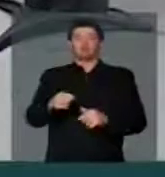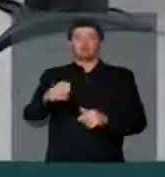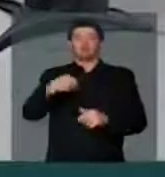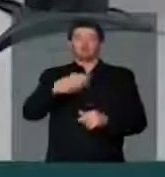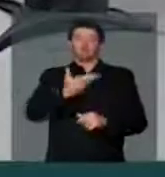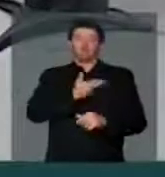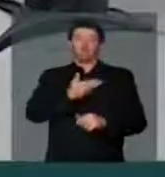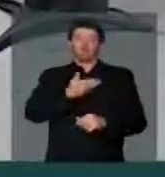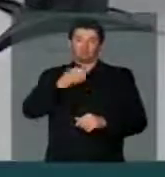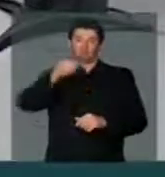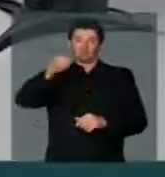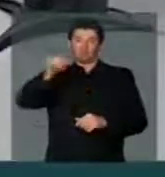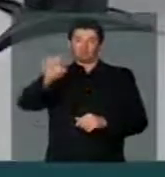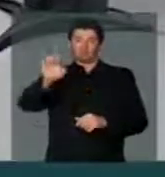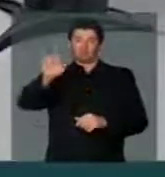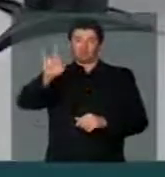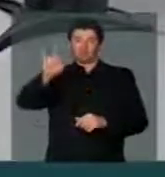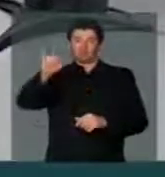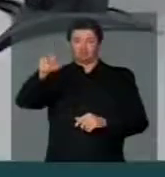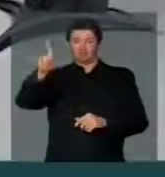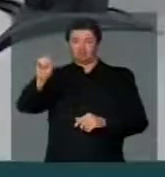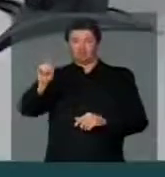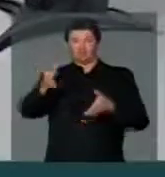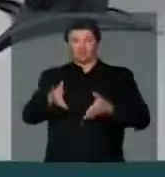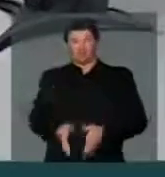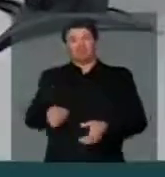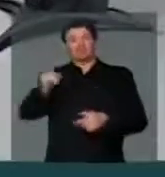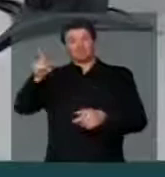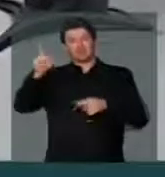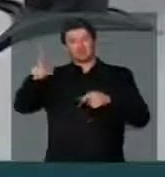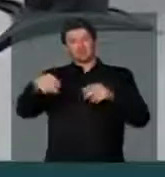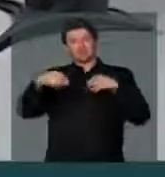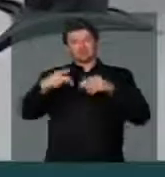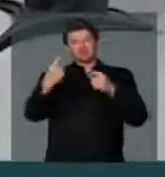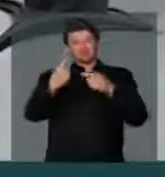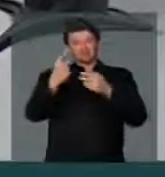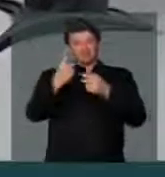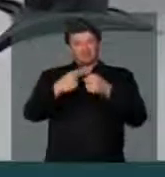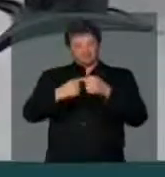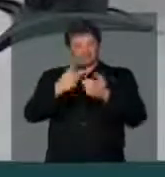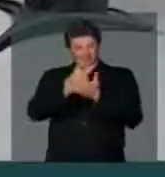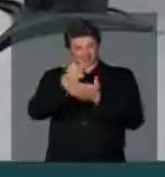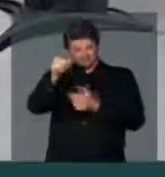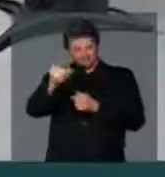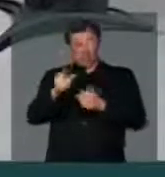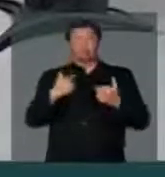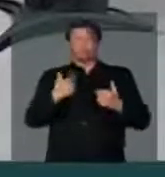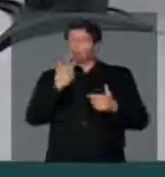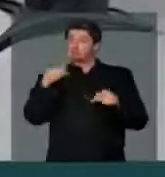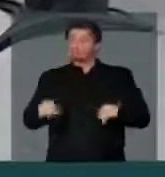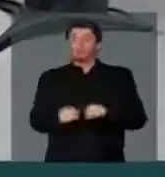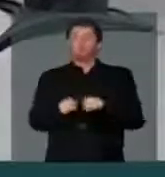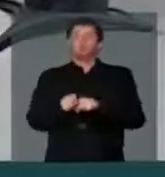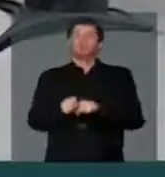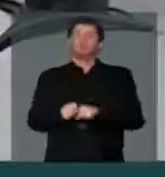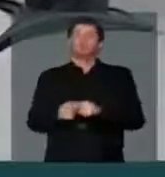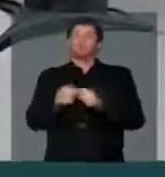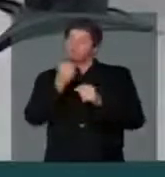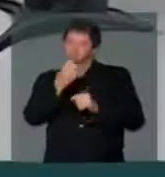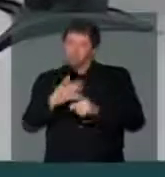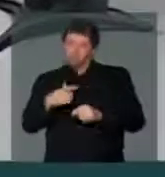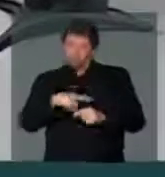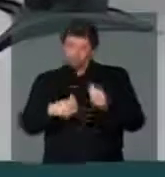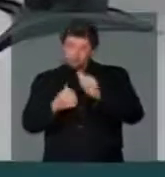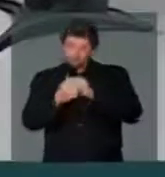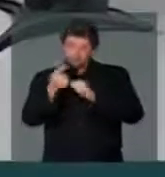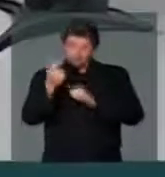meu amigo Zé Raimundo, que é de lá da sua terra. E eu queria aqui deixar registrado que bom que temos